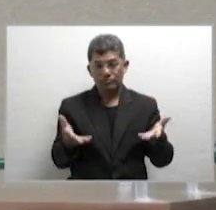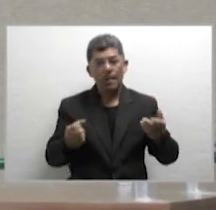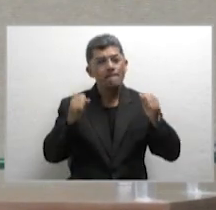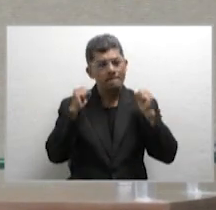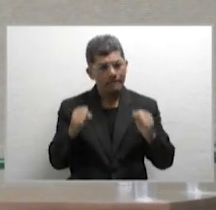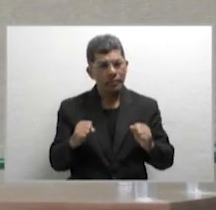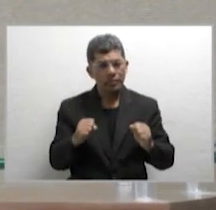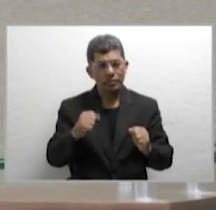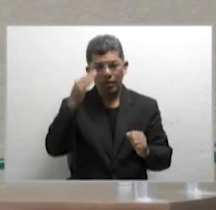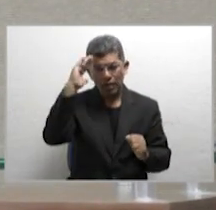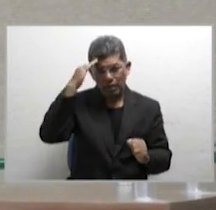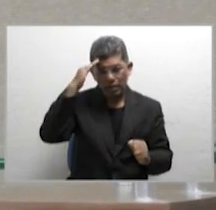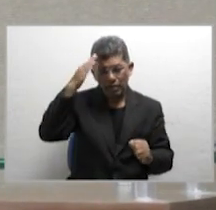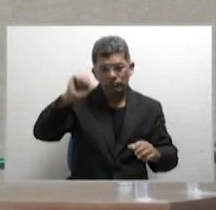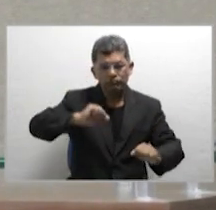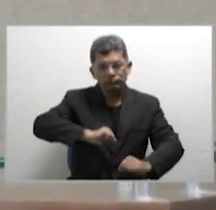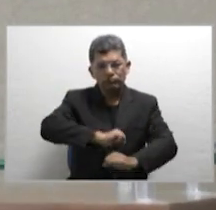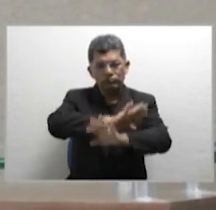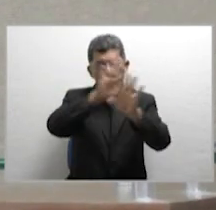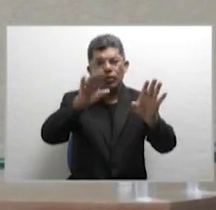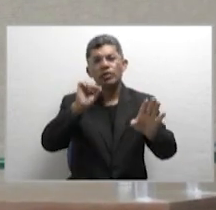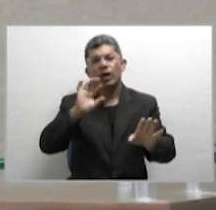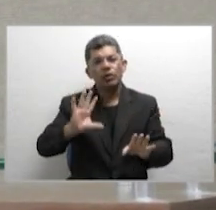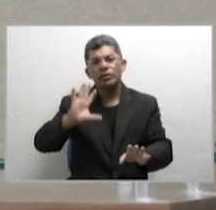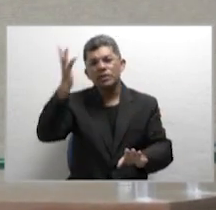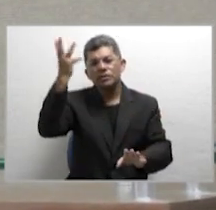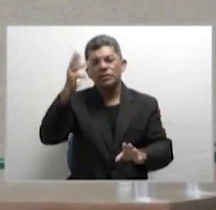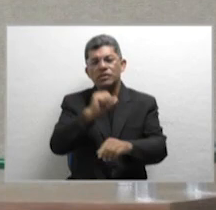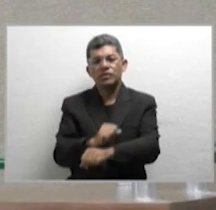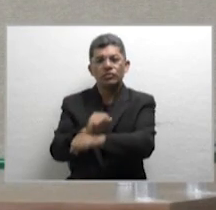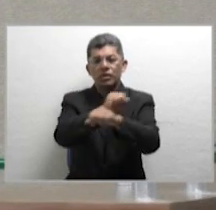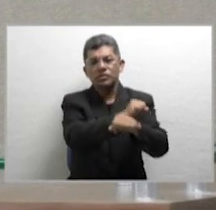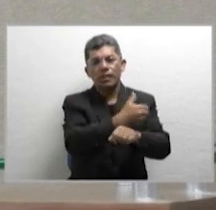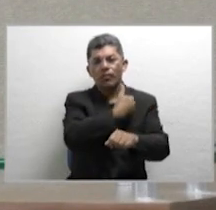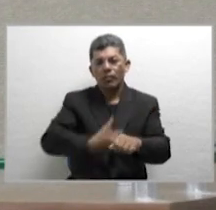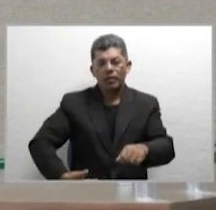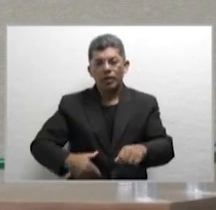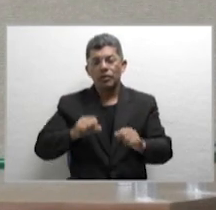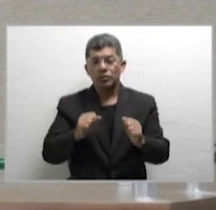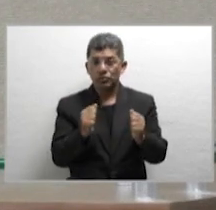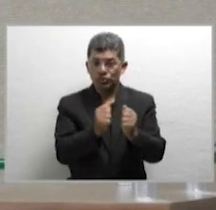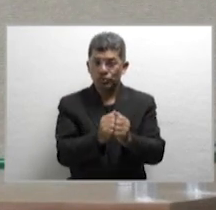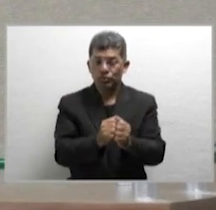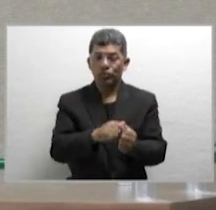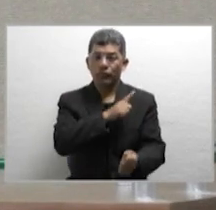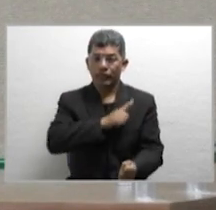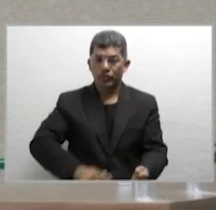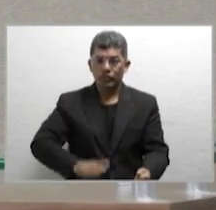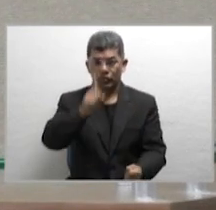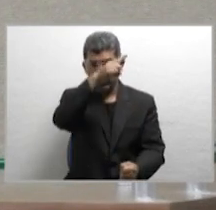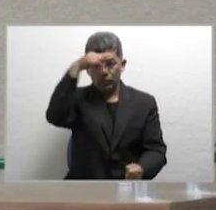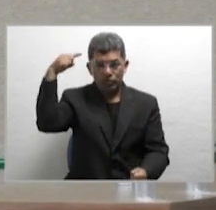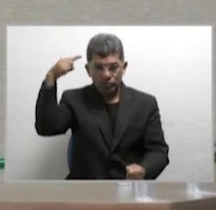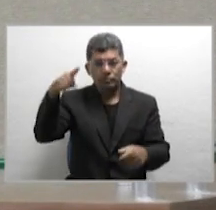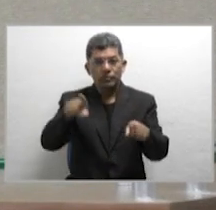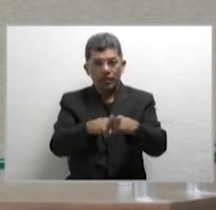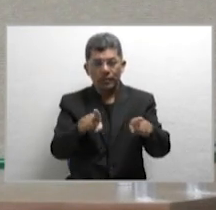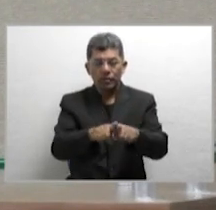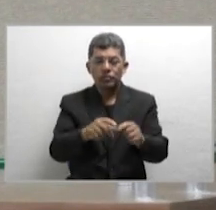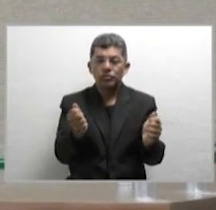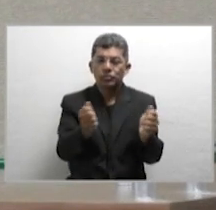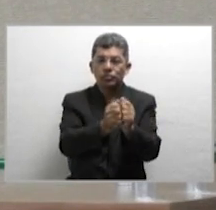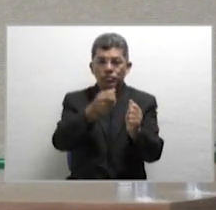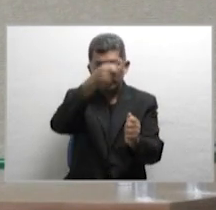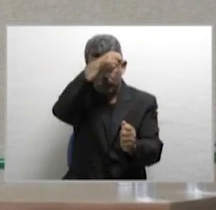poder entender o que está acontecendo na segurança pública e, juntamente com o governador do Estado e com os